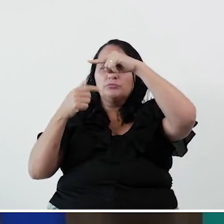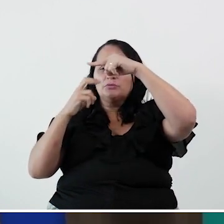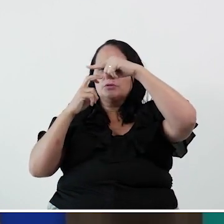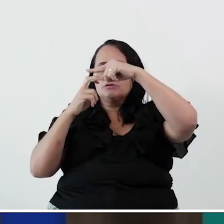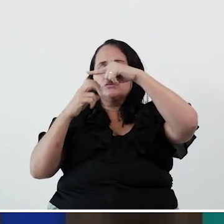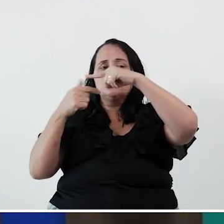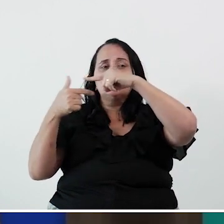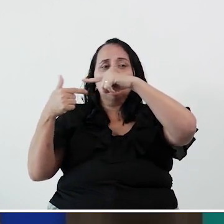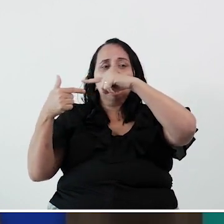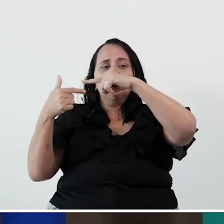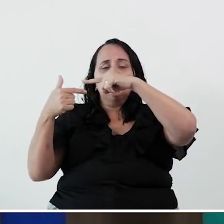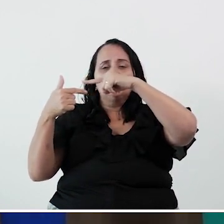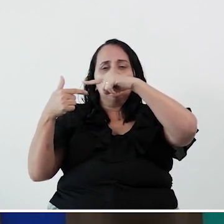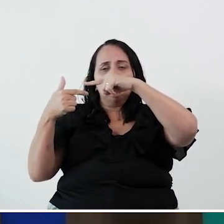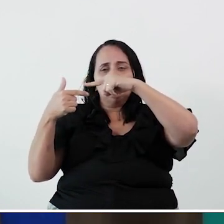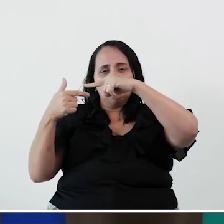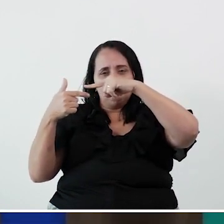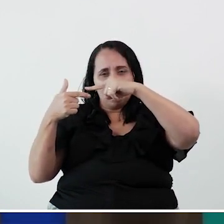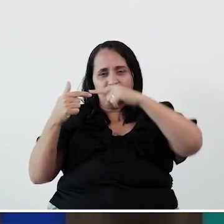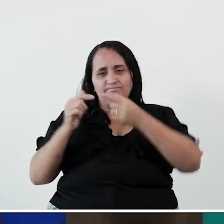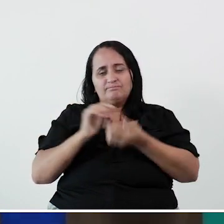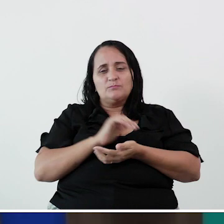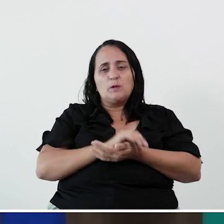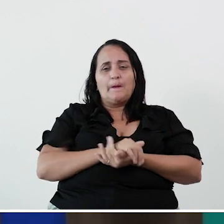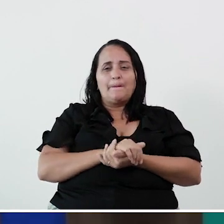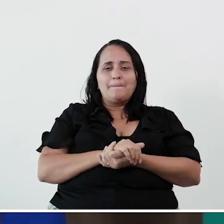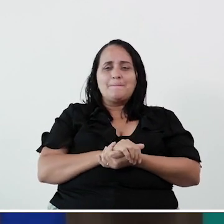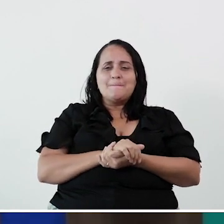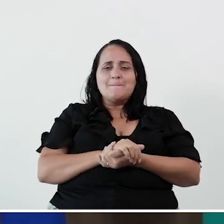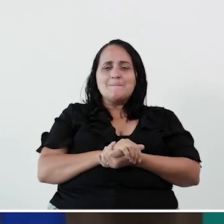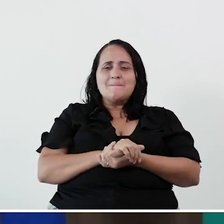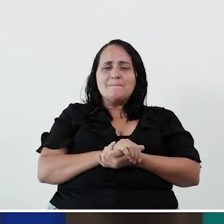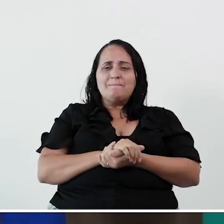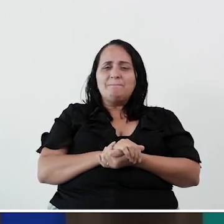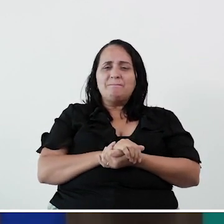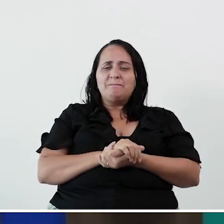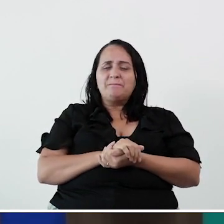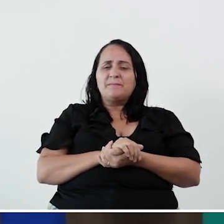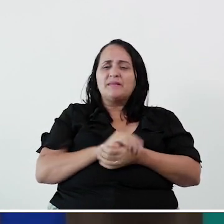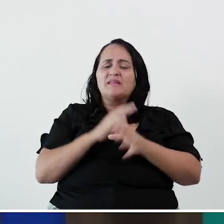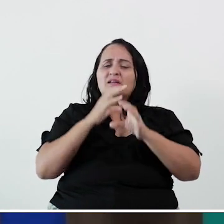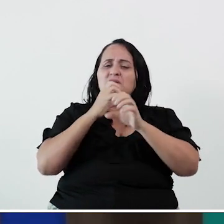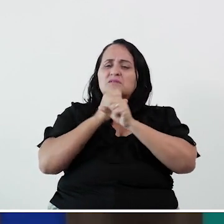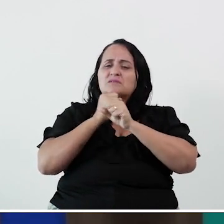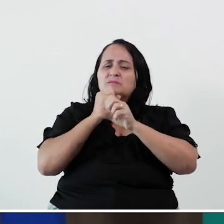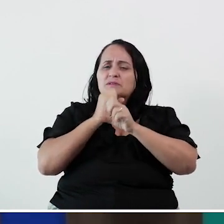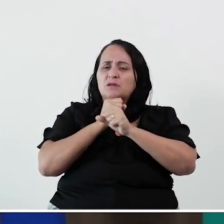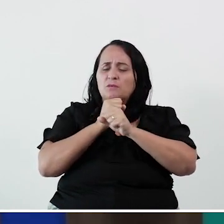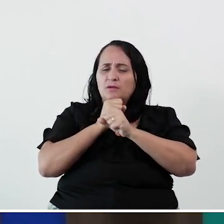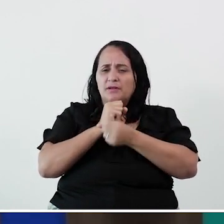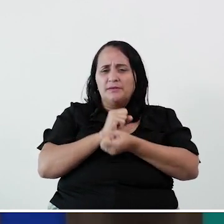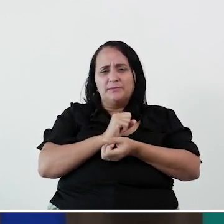52. Quantos algarismos no período? 2. Como calcular a fração que gerou essa dízima? Traço